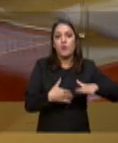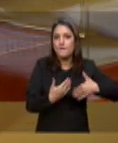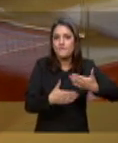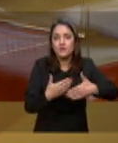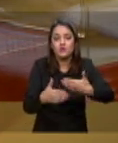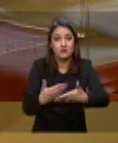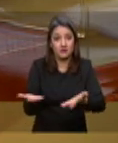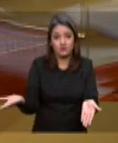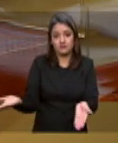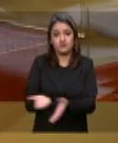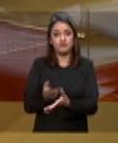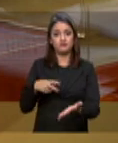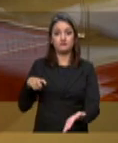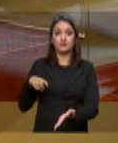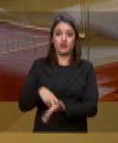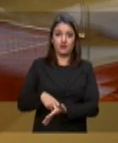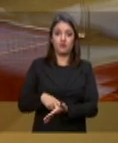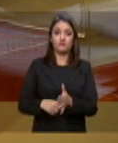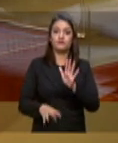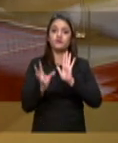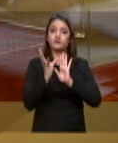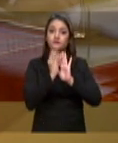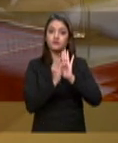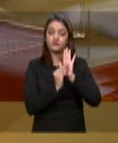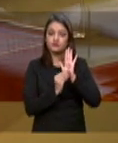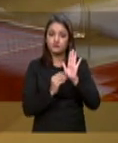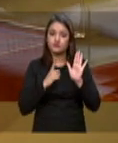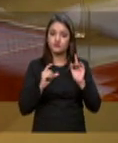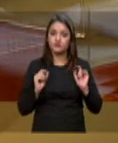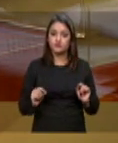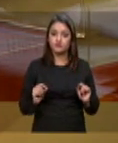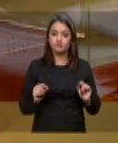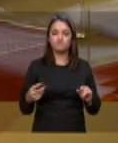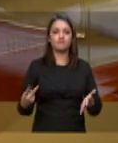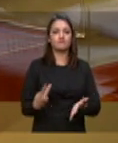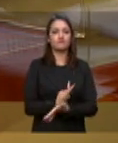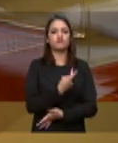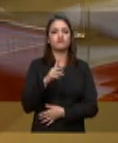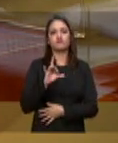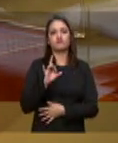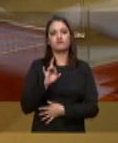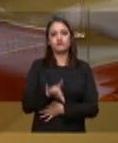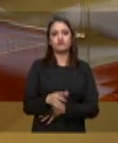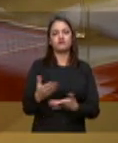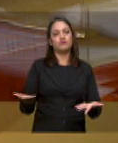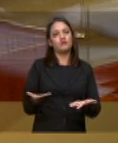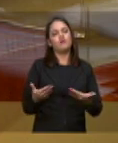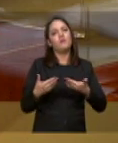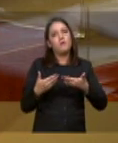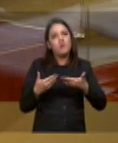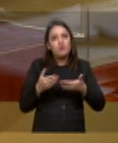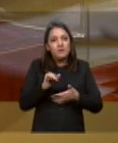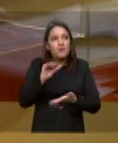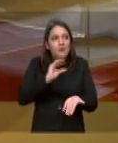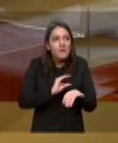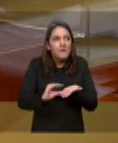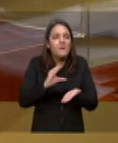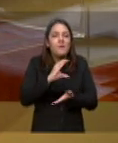penal. E a materialidade delitiva surge apenas com essa constituição definitiva do crédito.